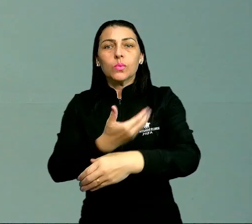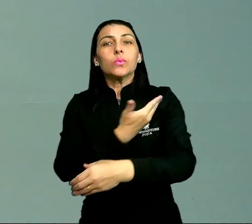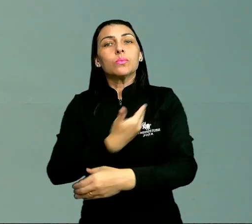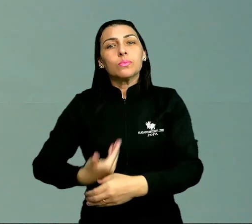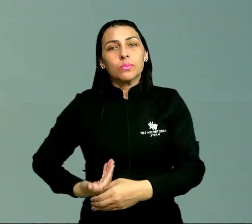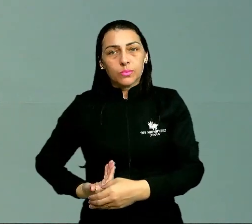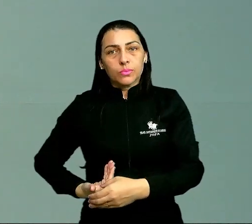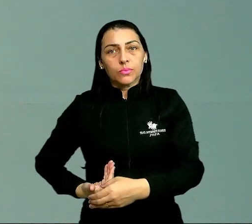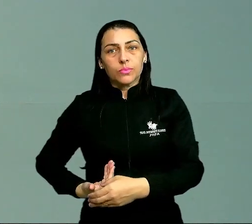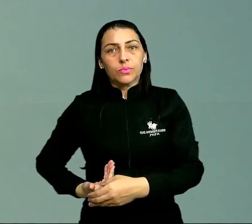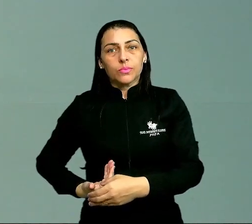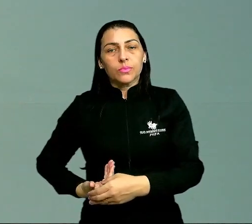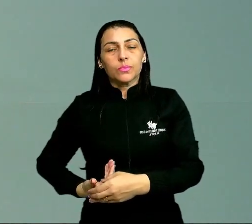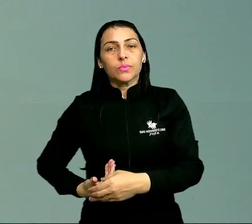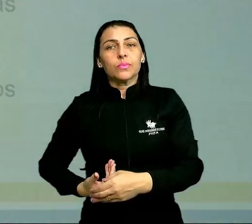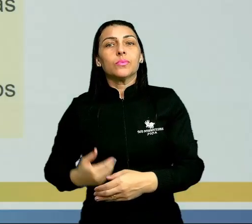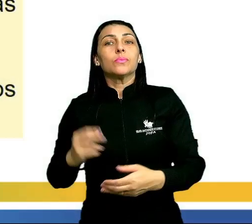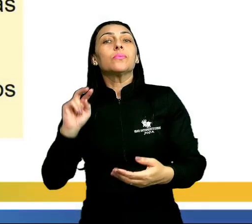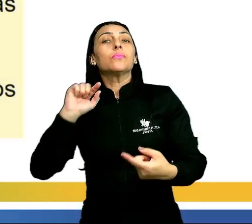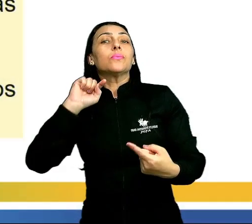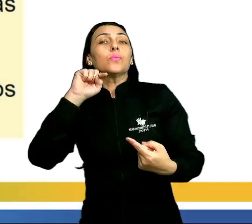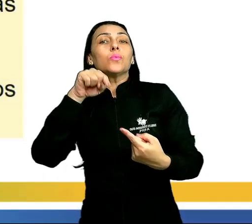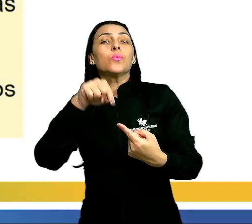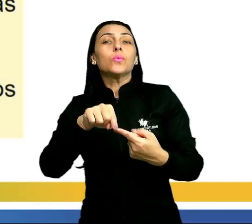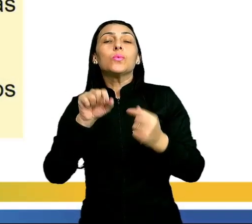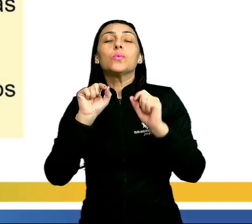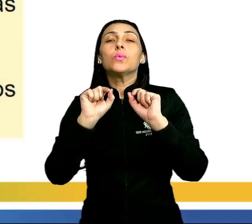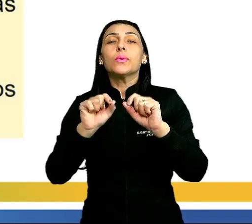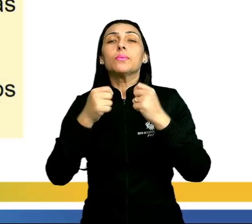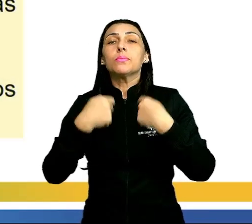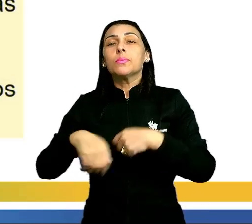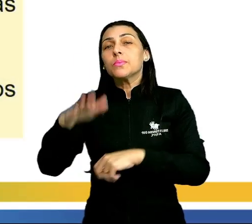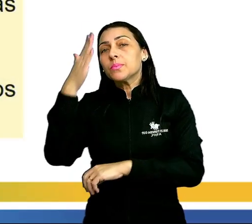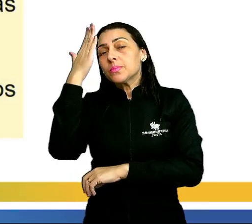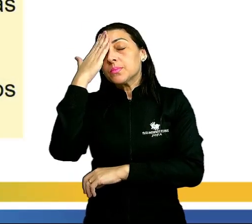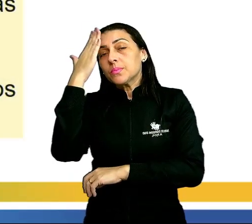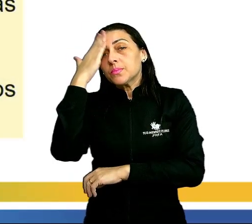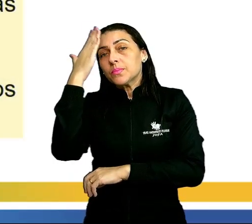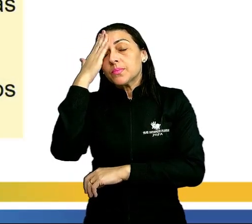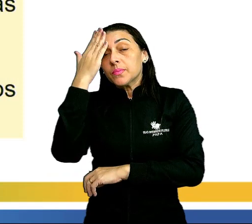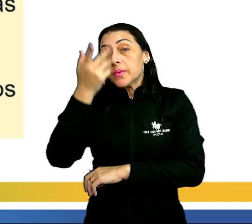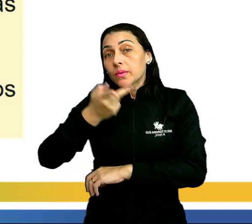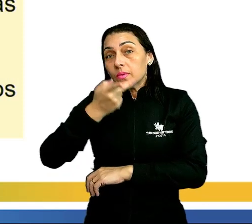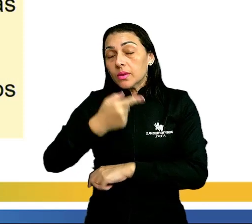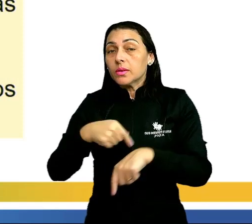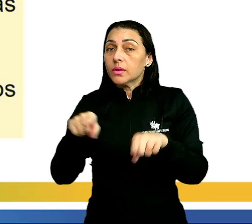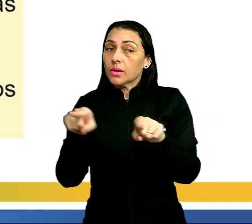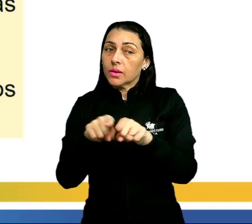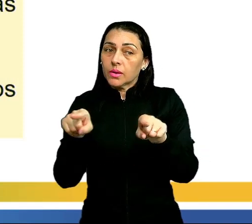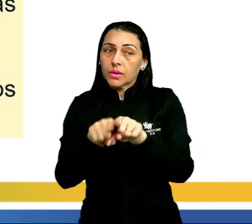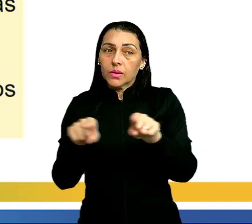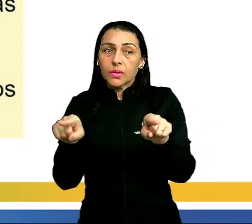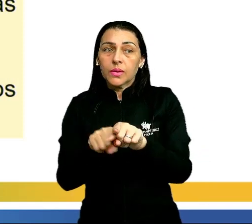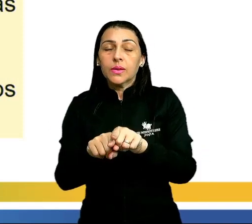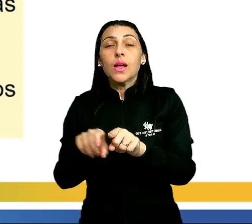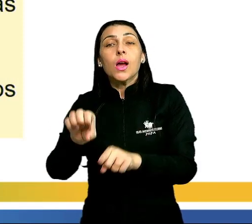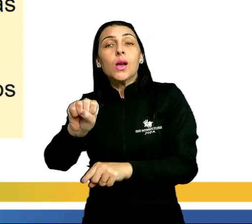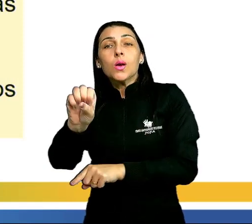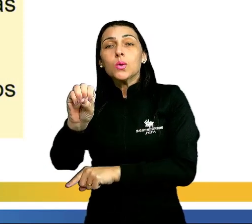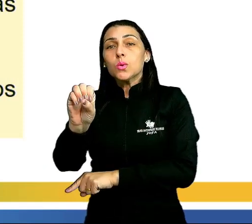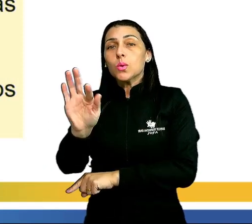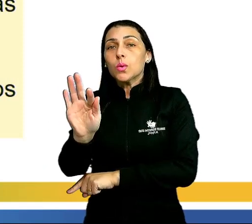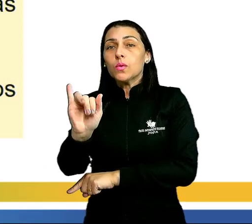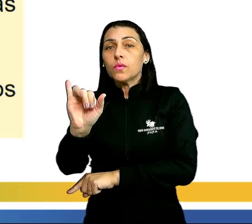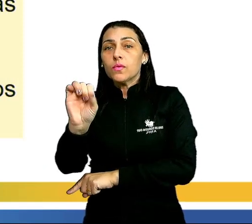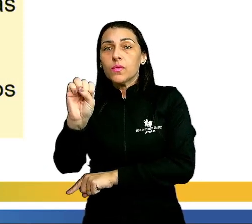públicos. Então, nesse sentido, o que nós precisamos saber? É que a falácia também é chamada de sofisma